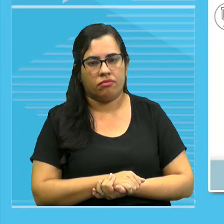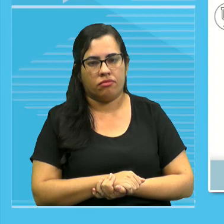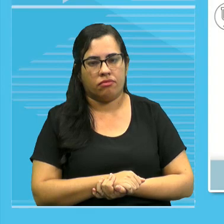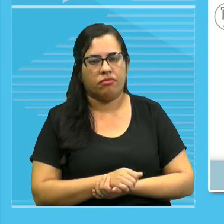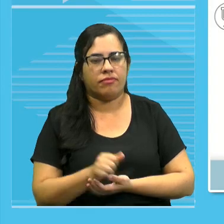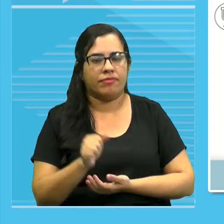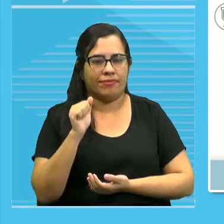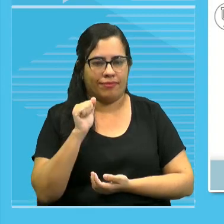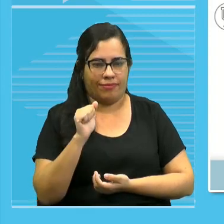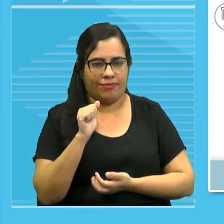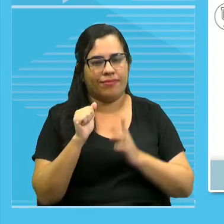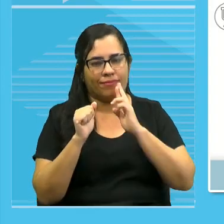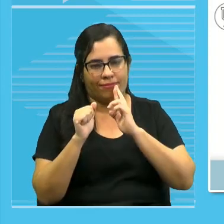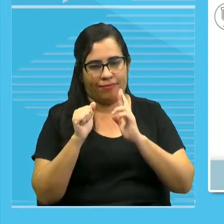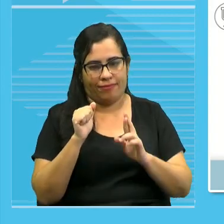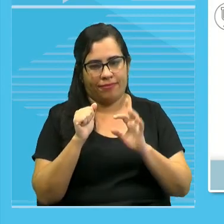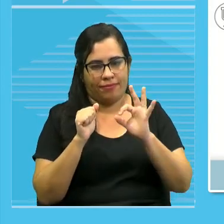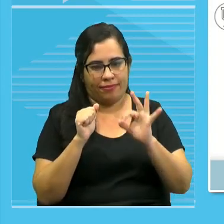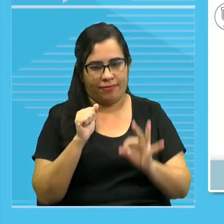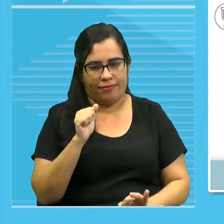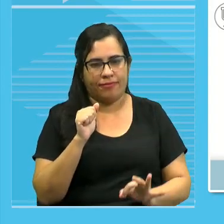letra A tá